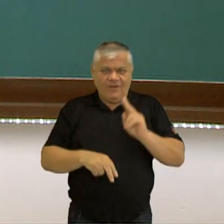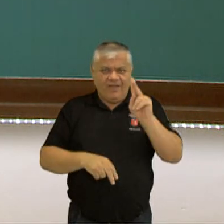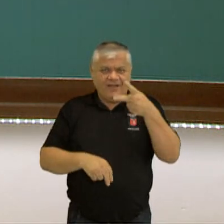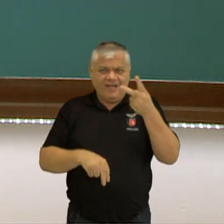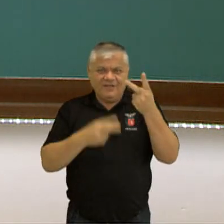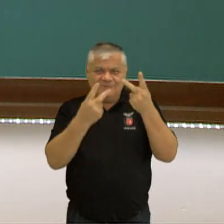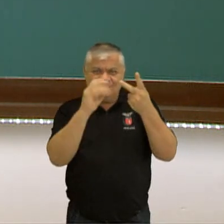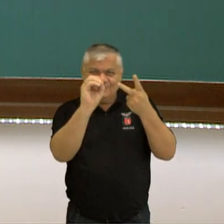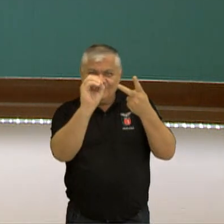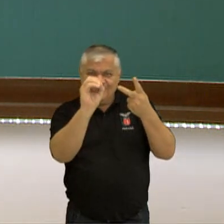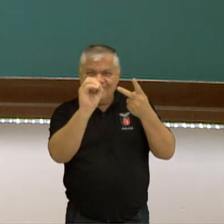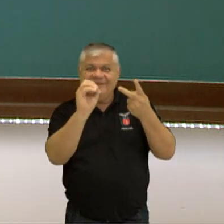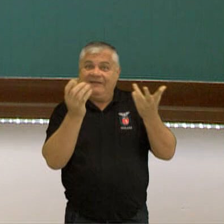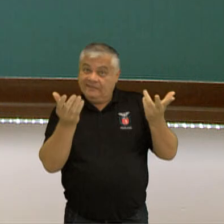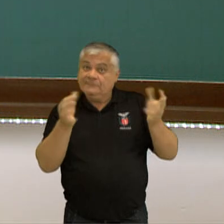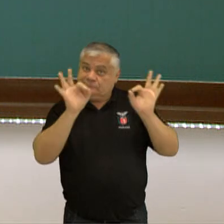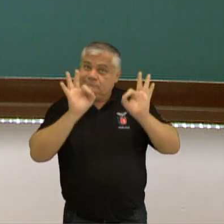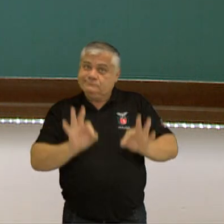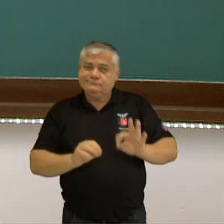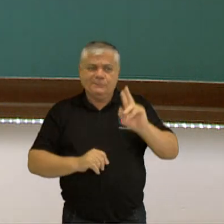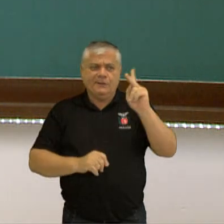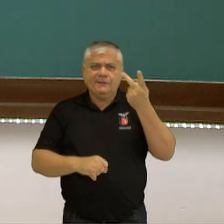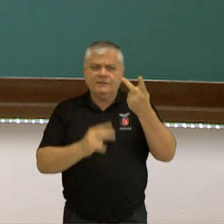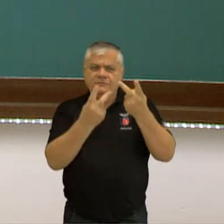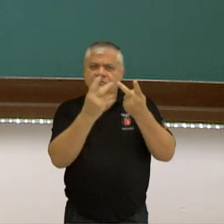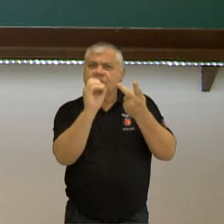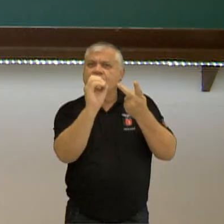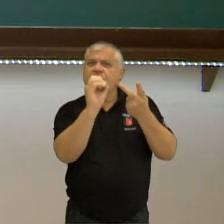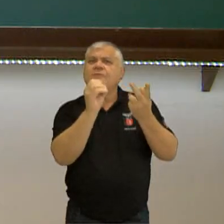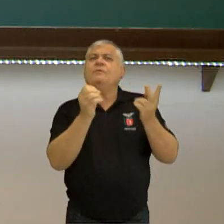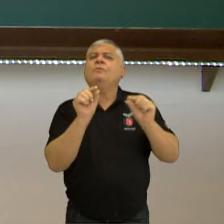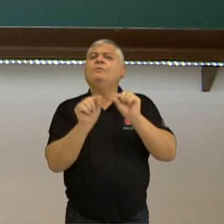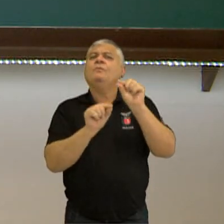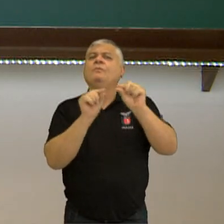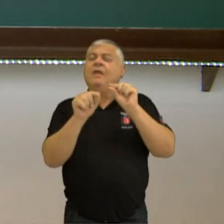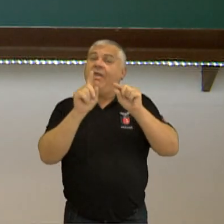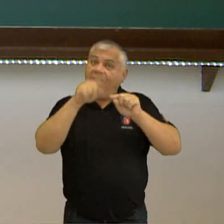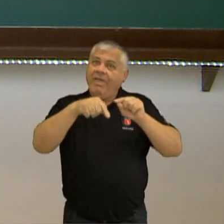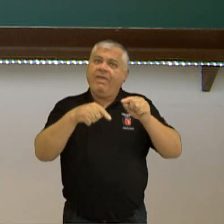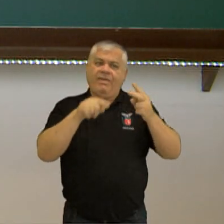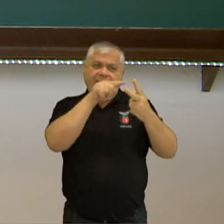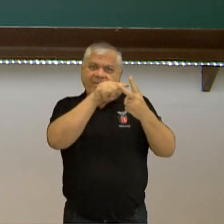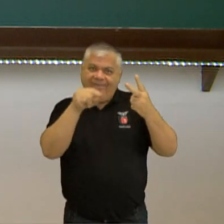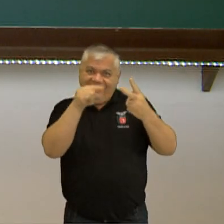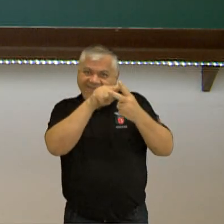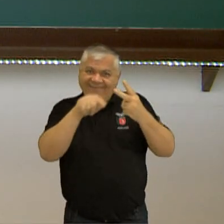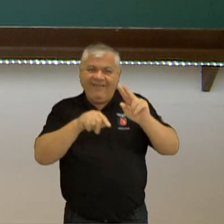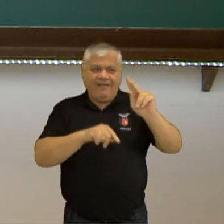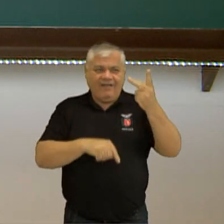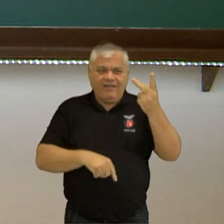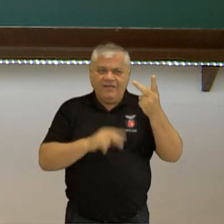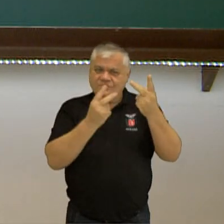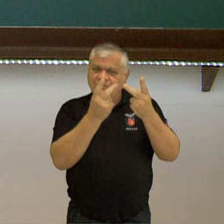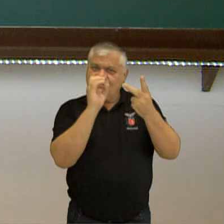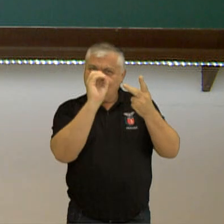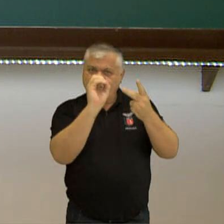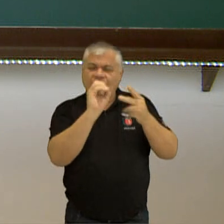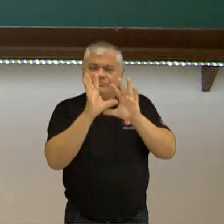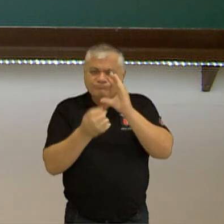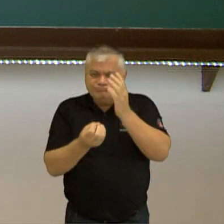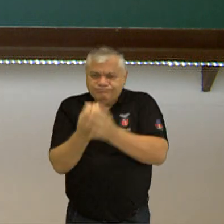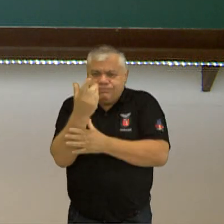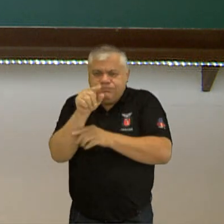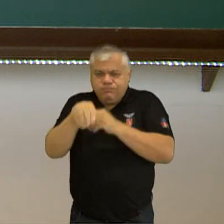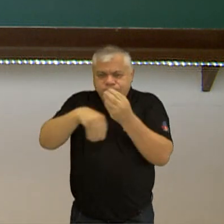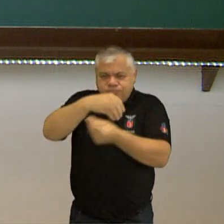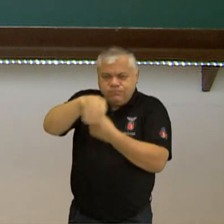H2O? Exatamente, H2O. São esses os átomos que dão origem à molécula que